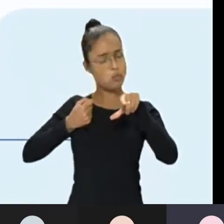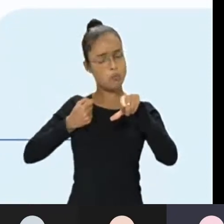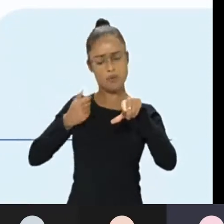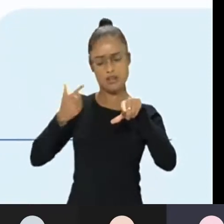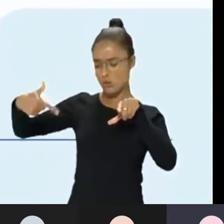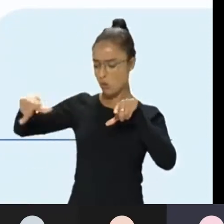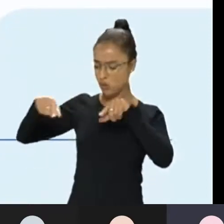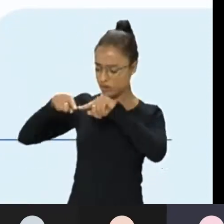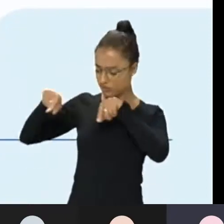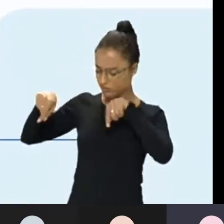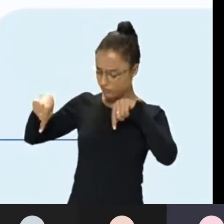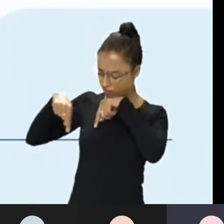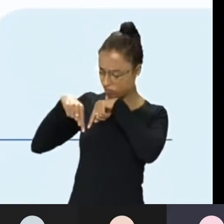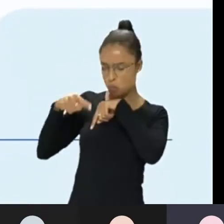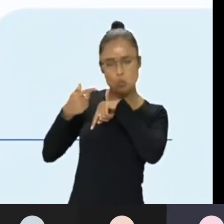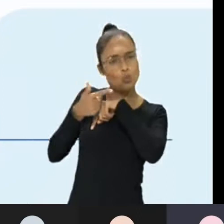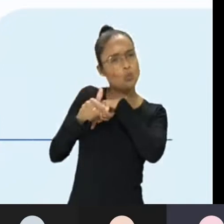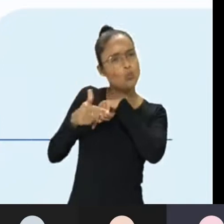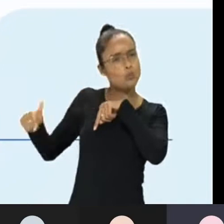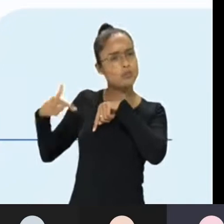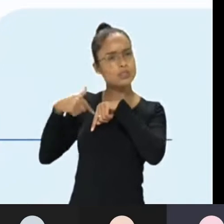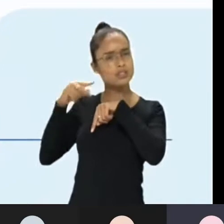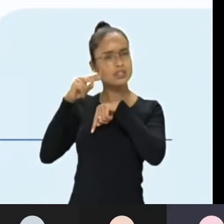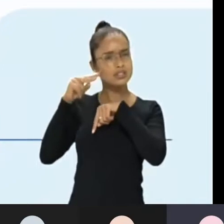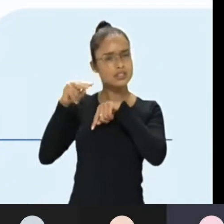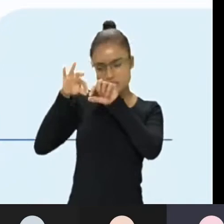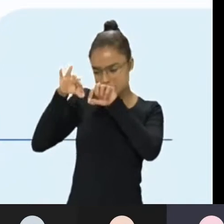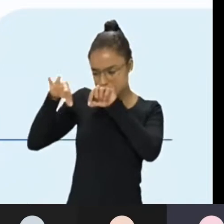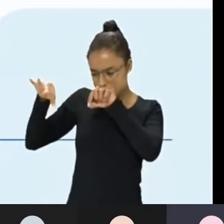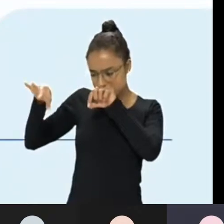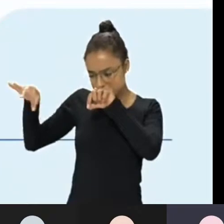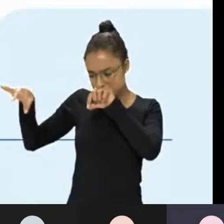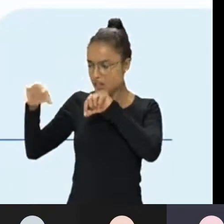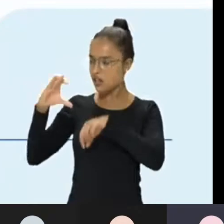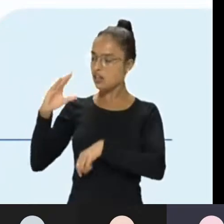aqui, é só uma linha de chamada para